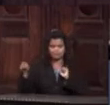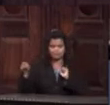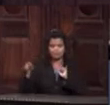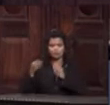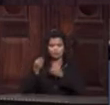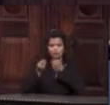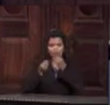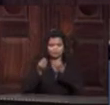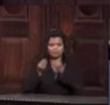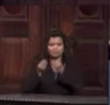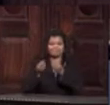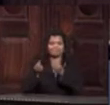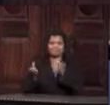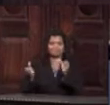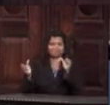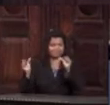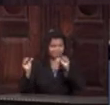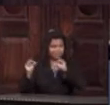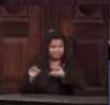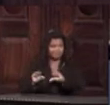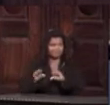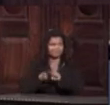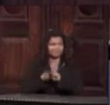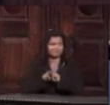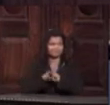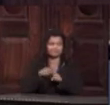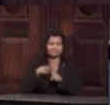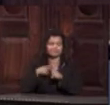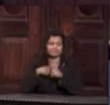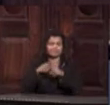de desempregados e todo o brasil